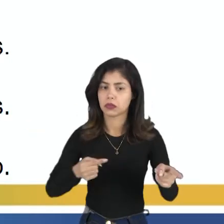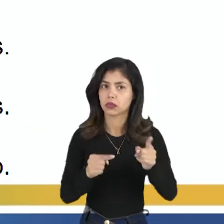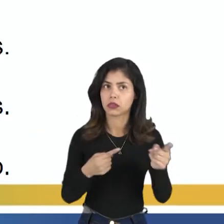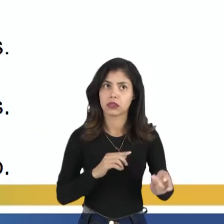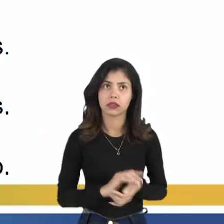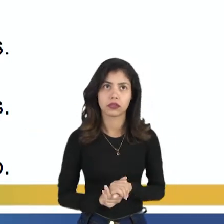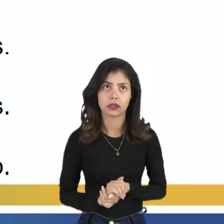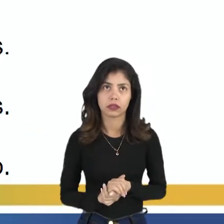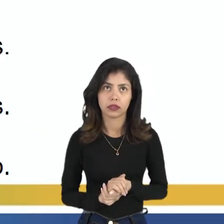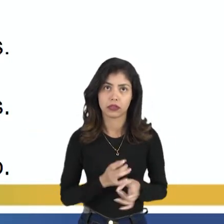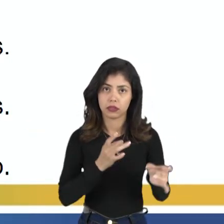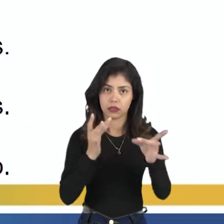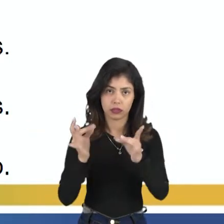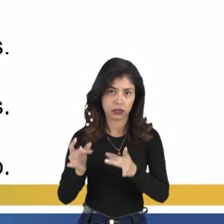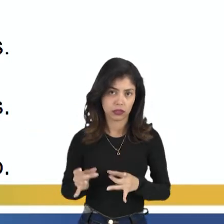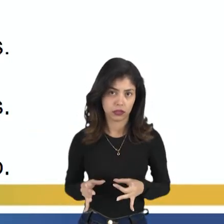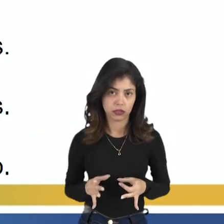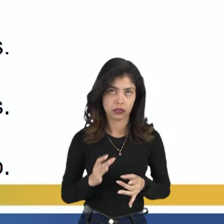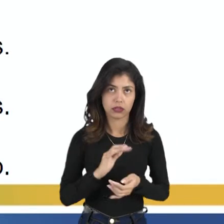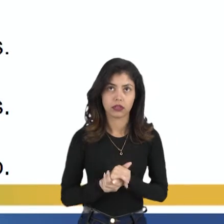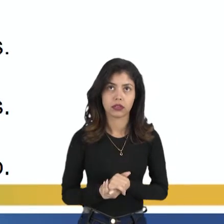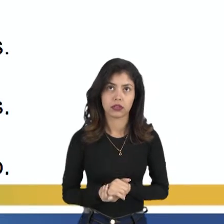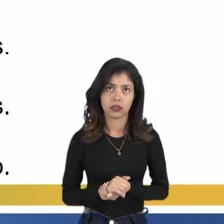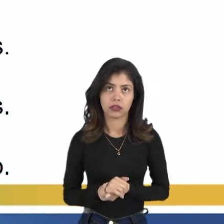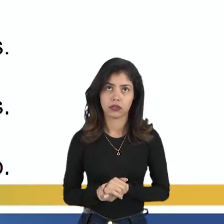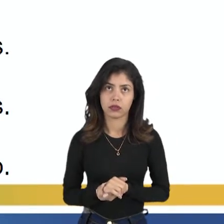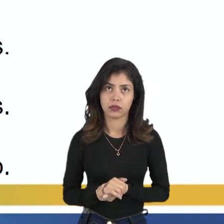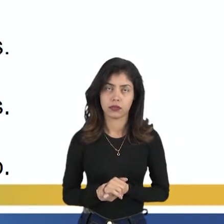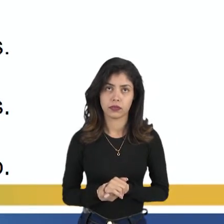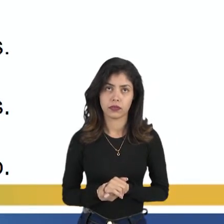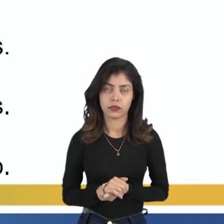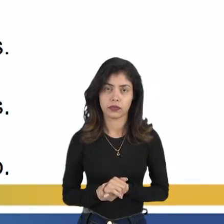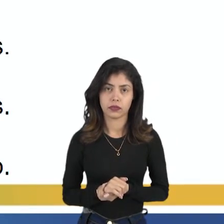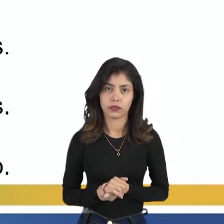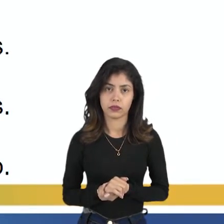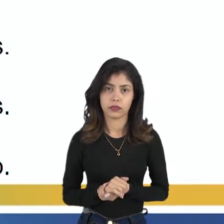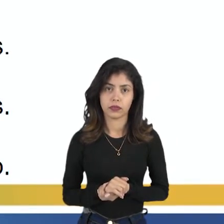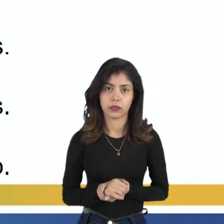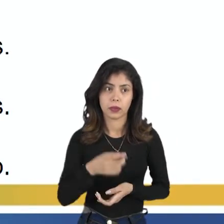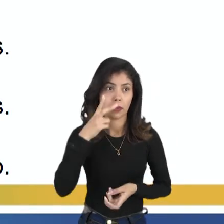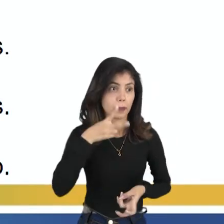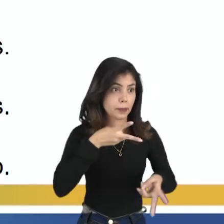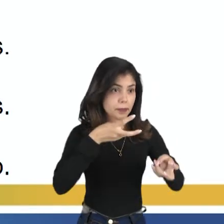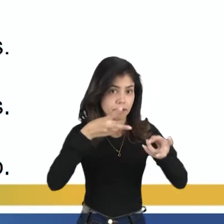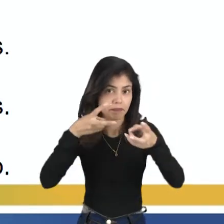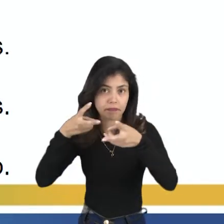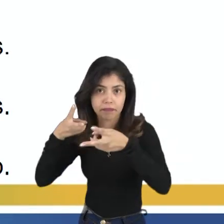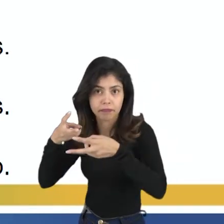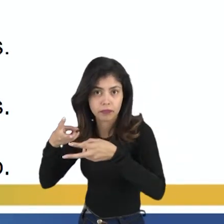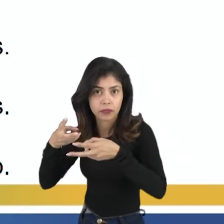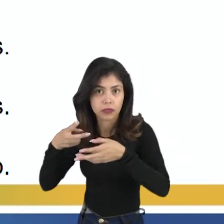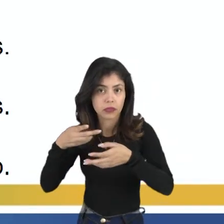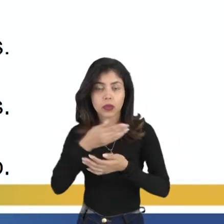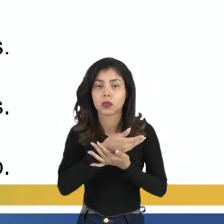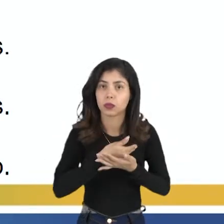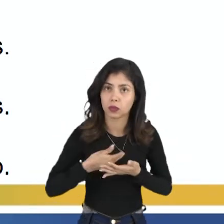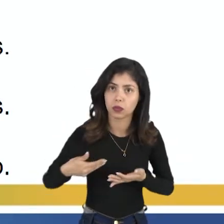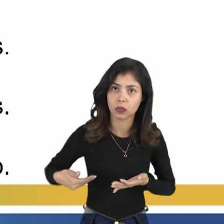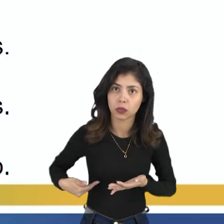intuito de vender, com o intuito de atrair a atenção de um determinado